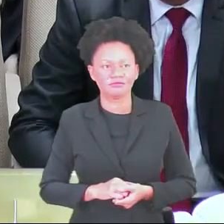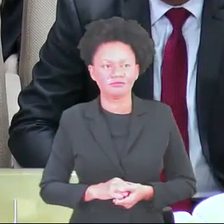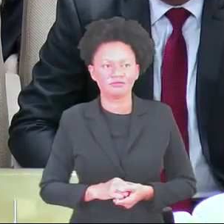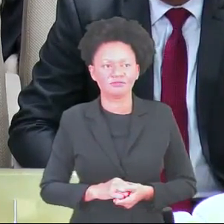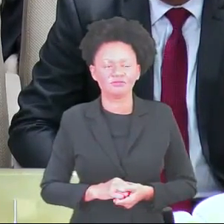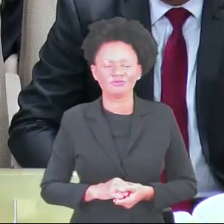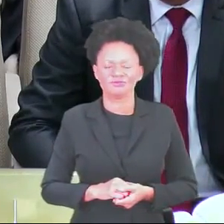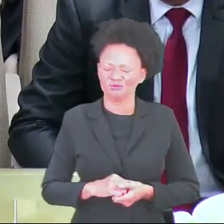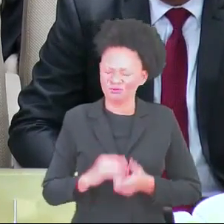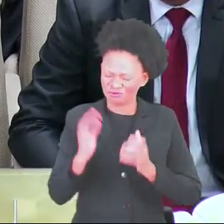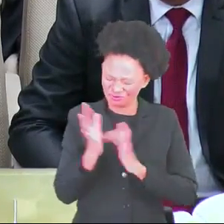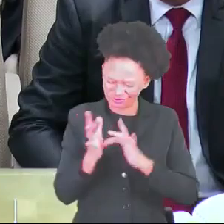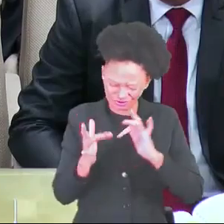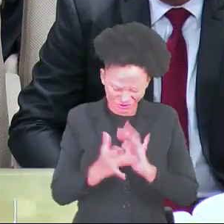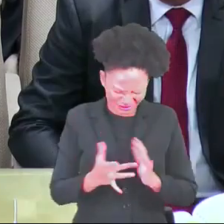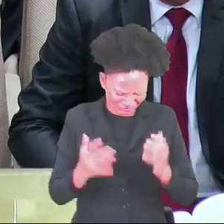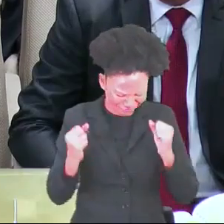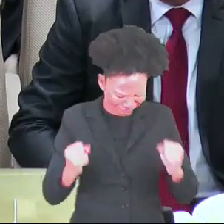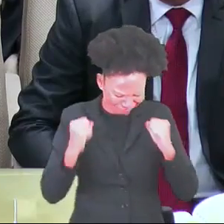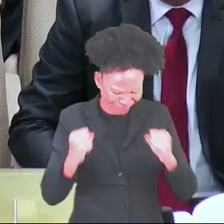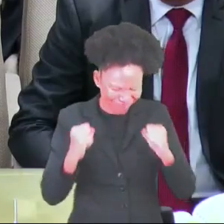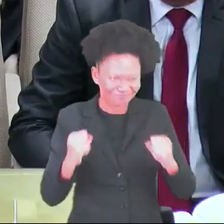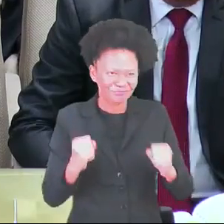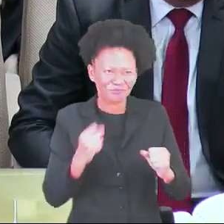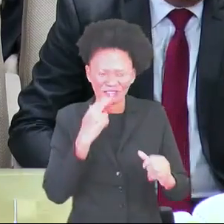Ô Jesus,